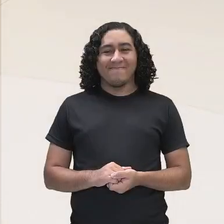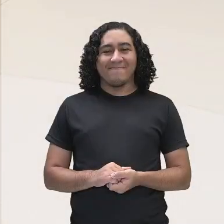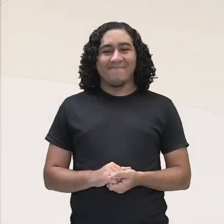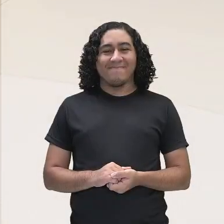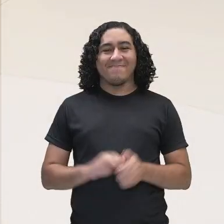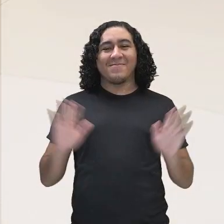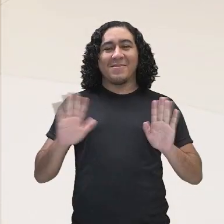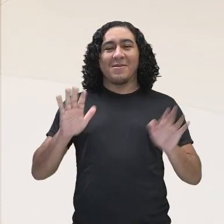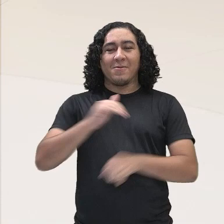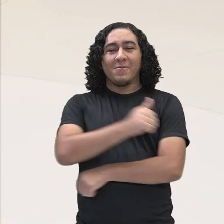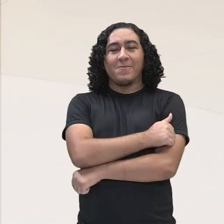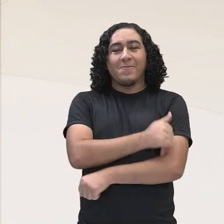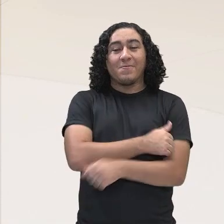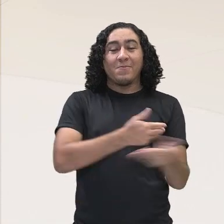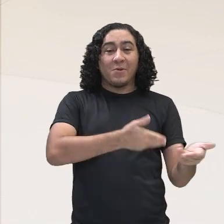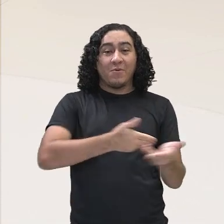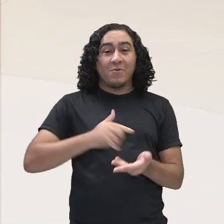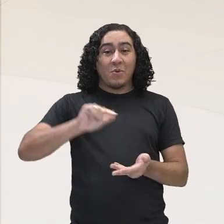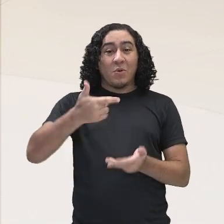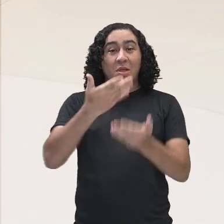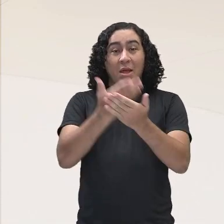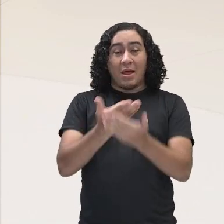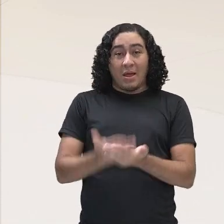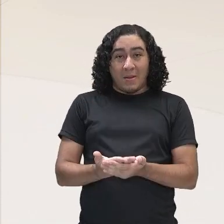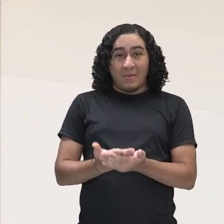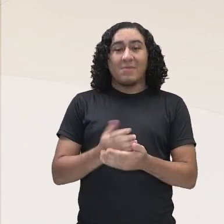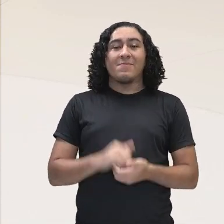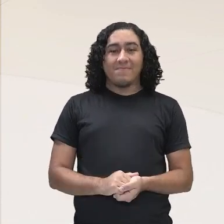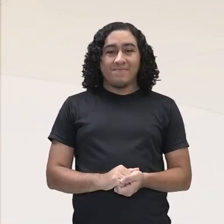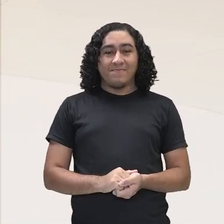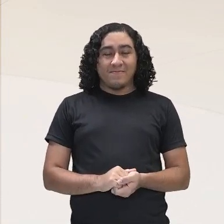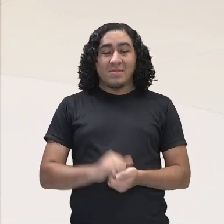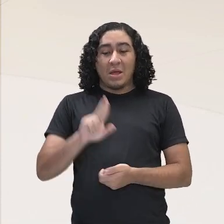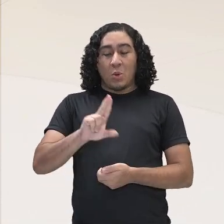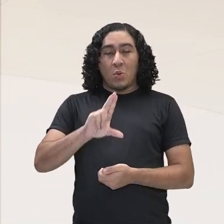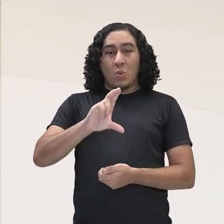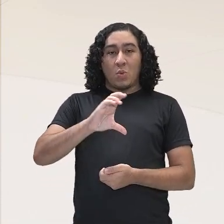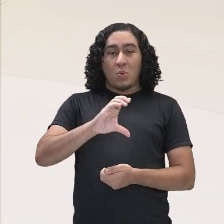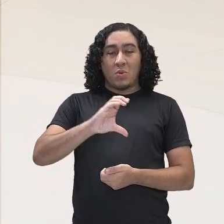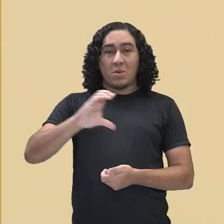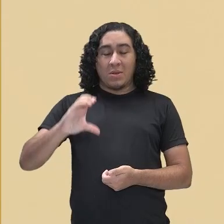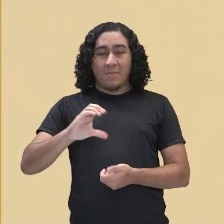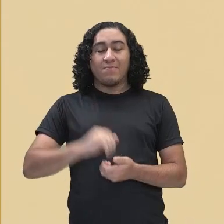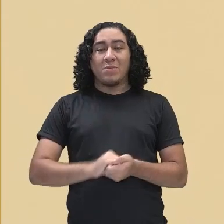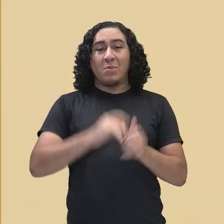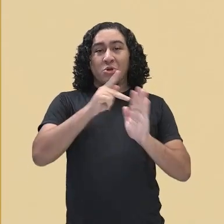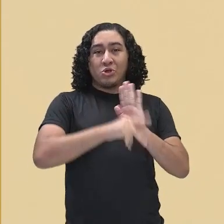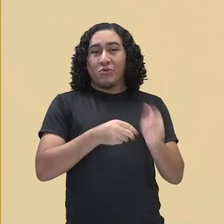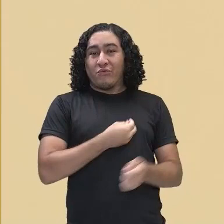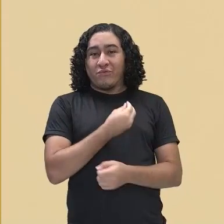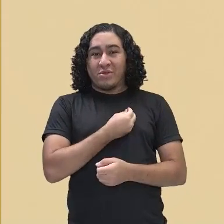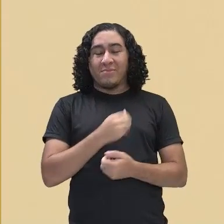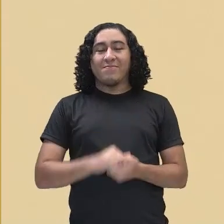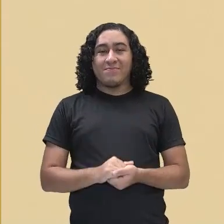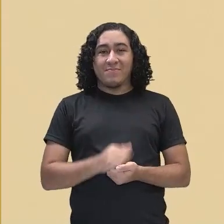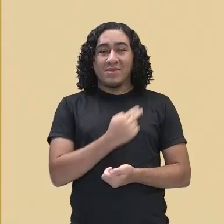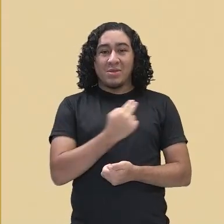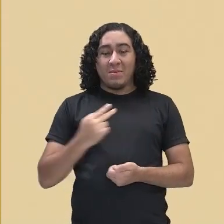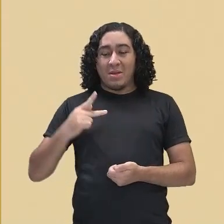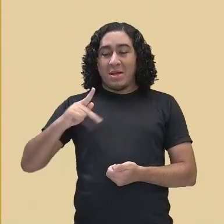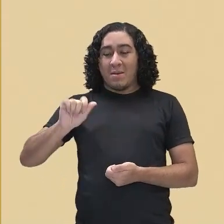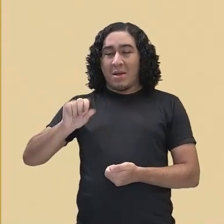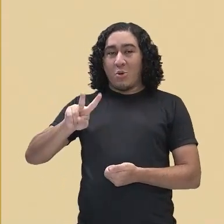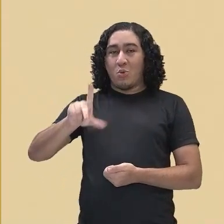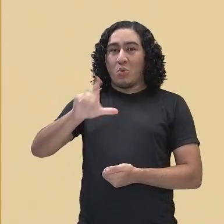Olá, alunos! Sejam bem-vindos a mais uma aula da nossa Unidade Curricular Comum de Projeto de Vida. Eu sou o professor Paulo Ricardo,